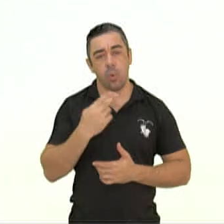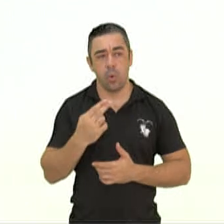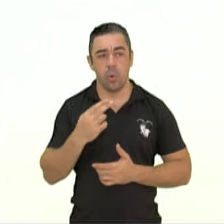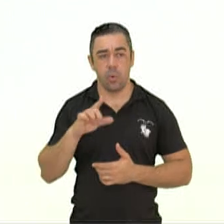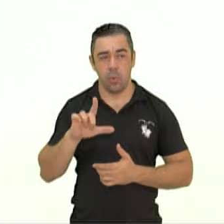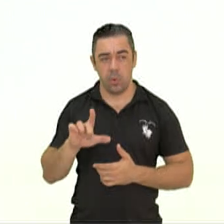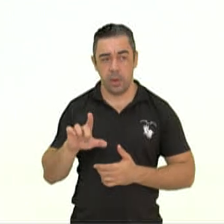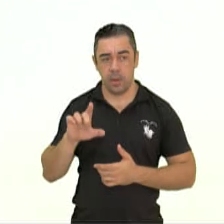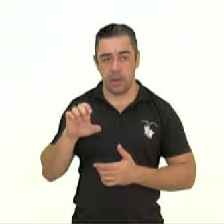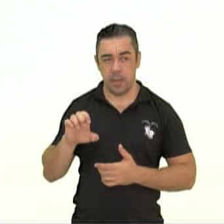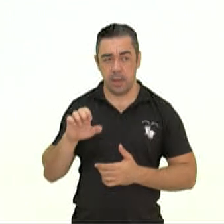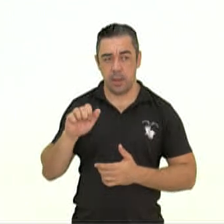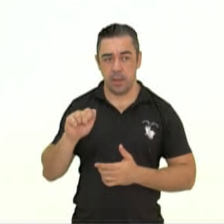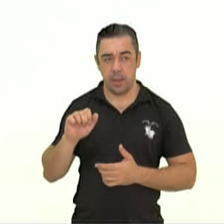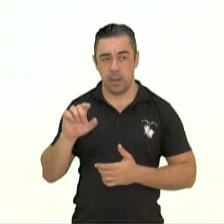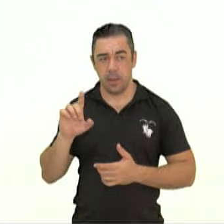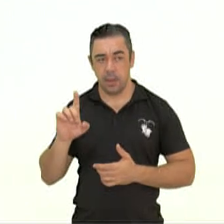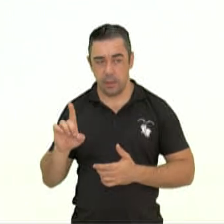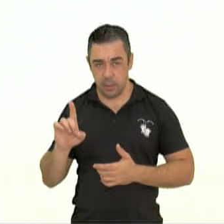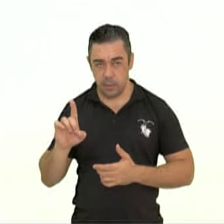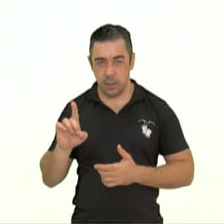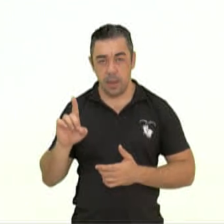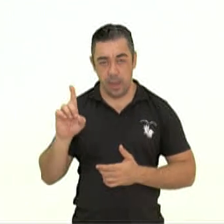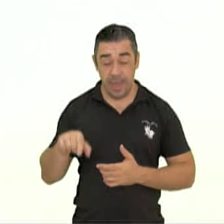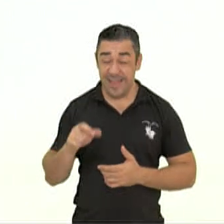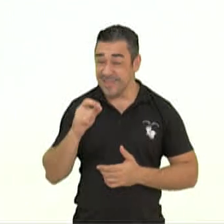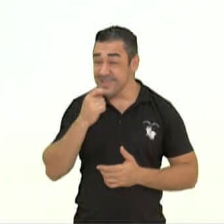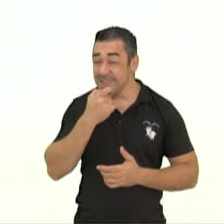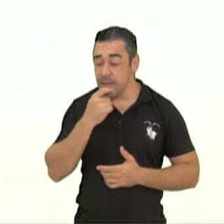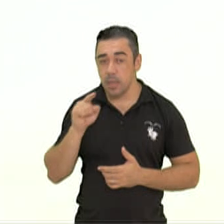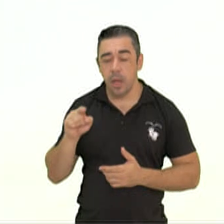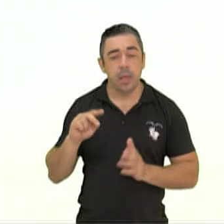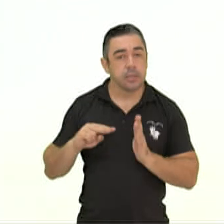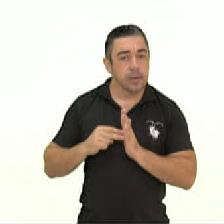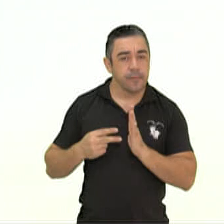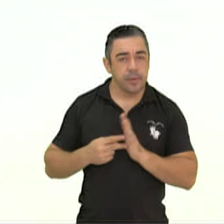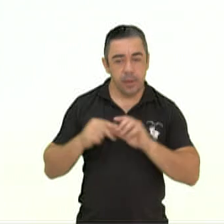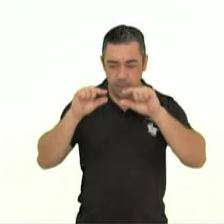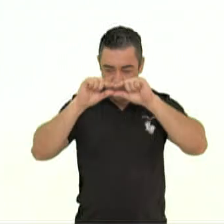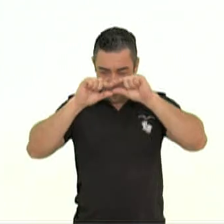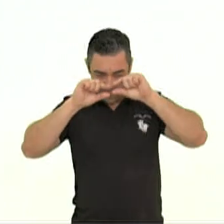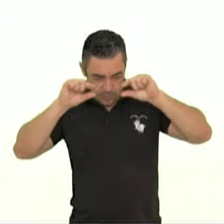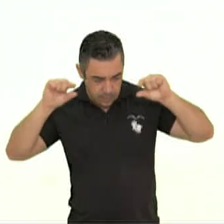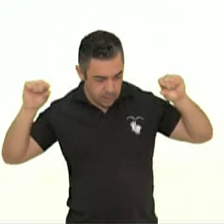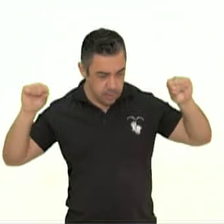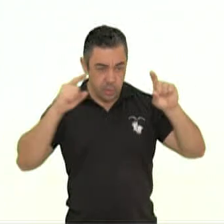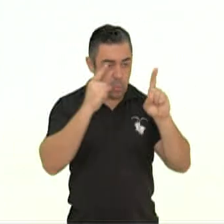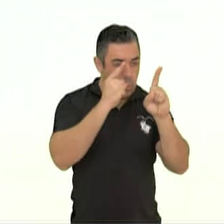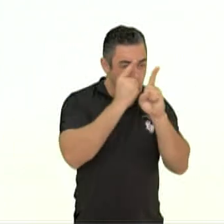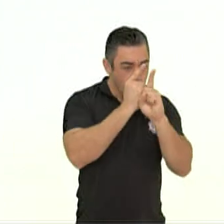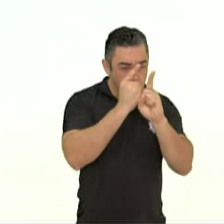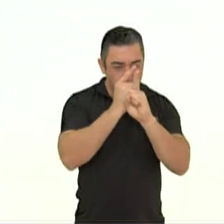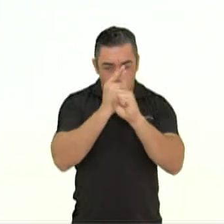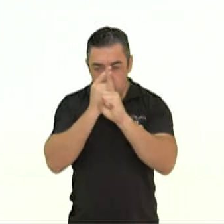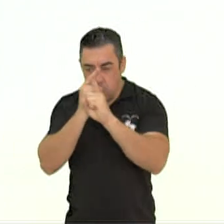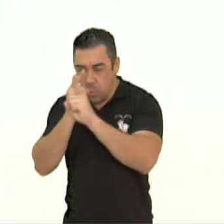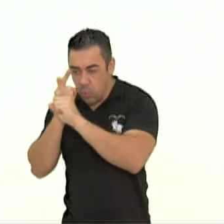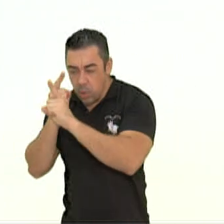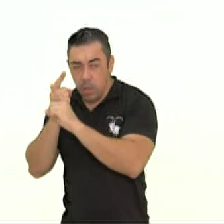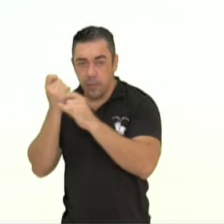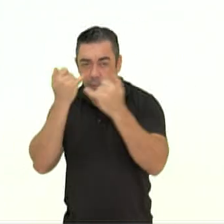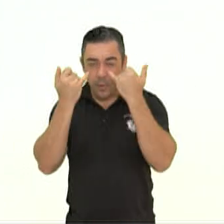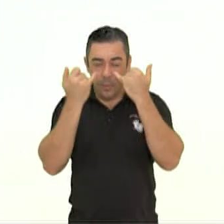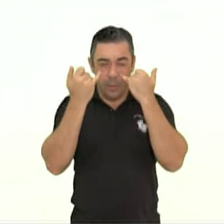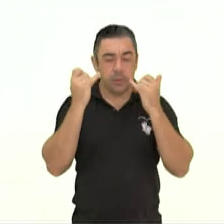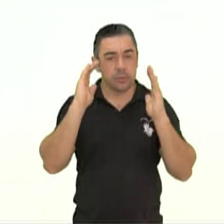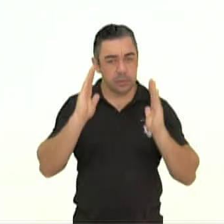palavra inglesa, lead. Nesta parte, precisamos encontrar todas as informações